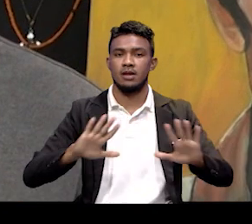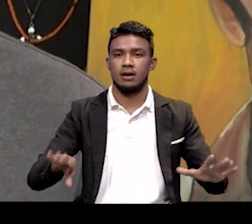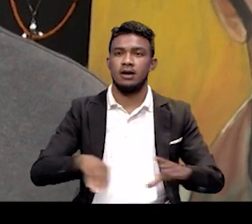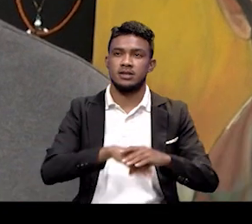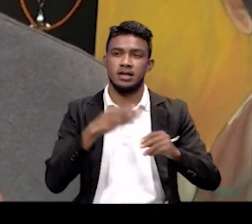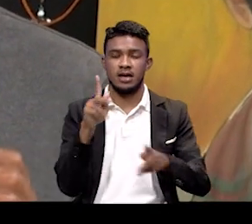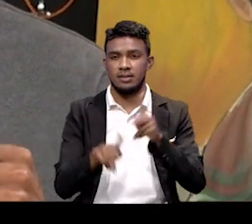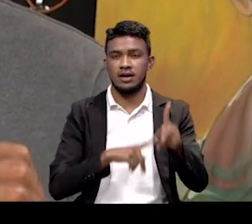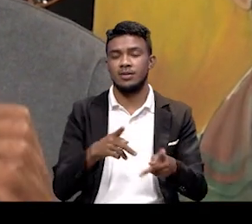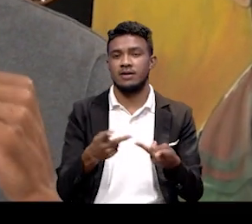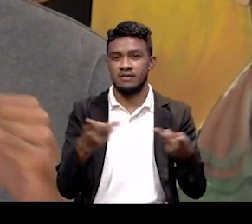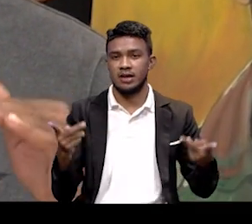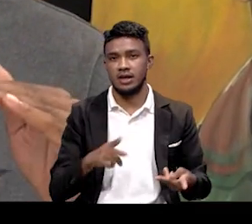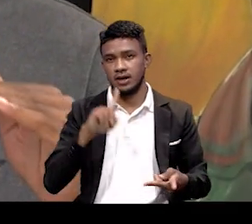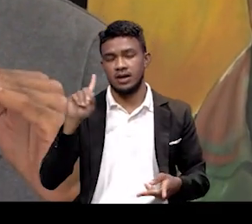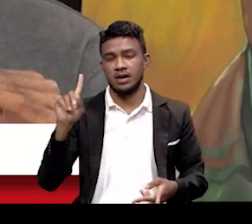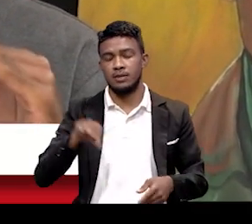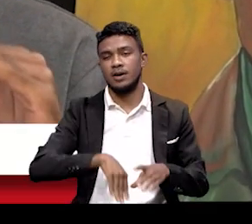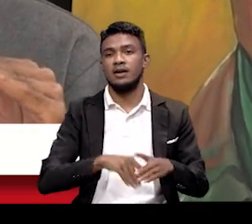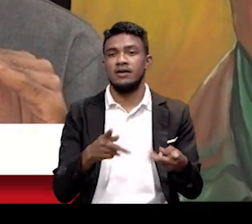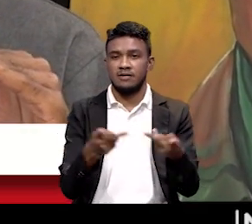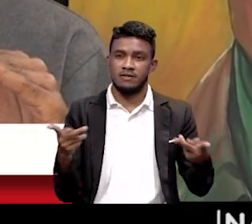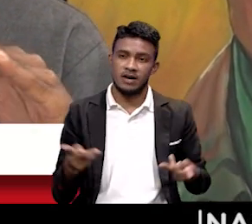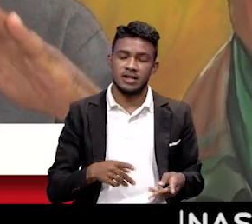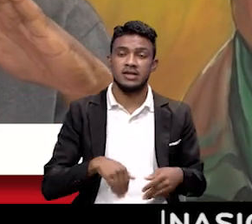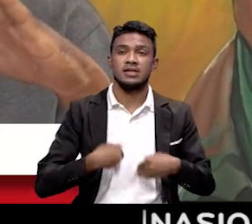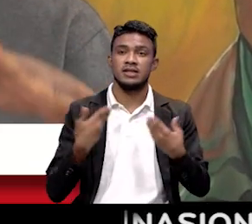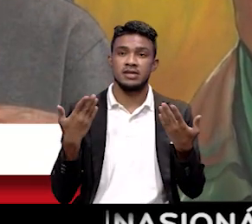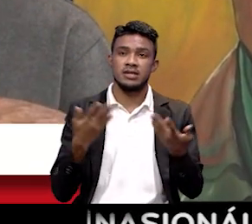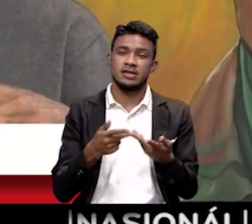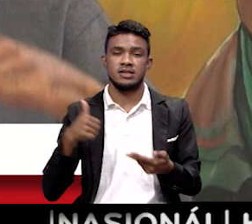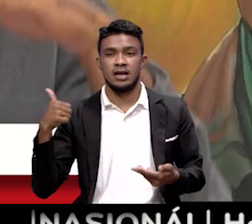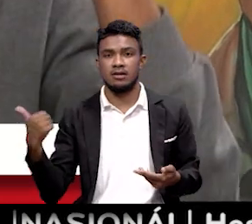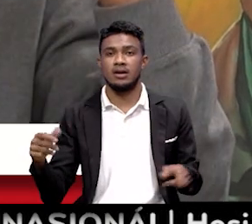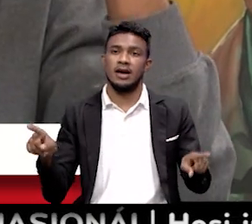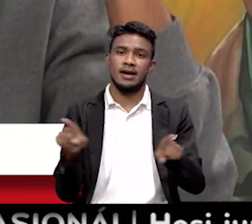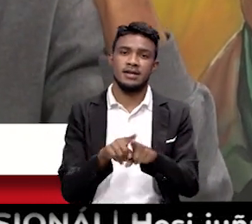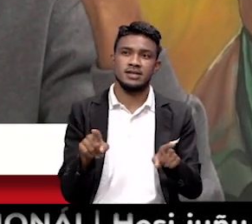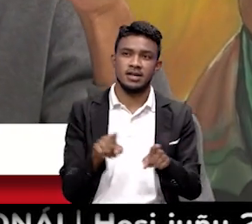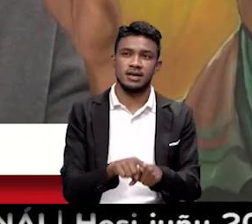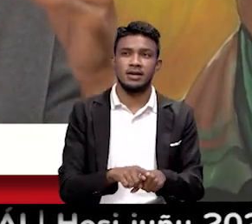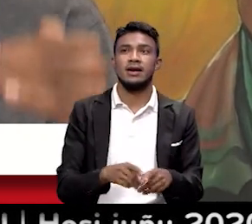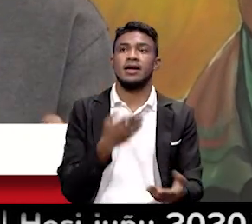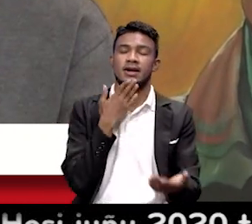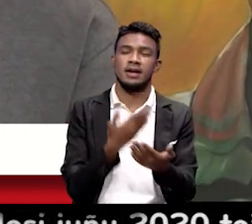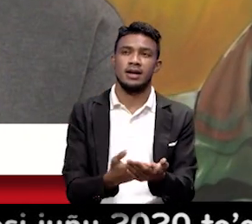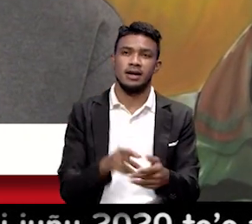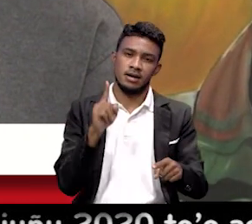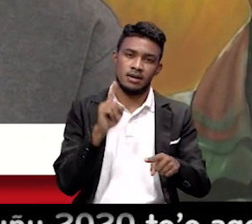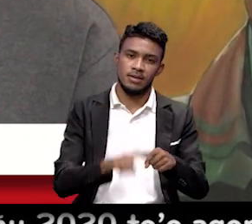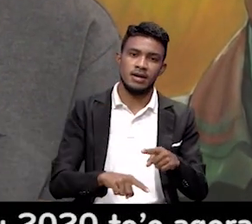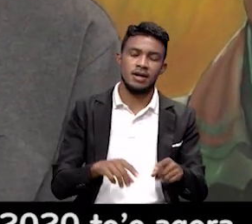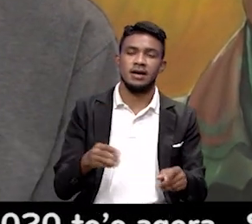fatin ida ba fatin selu, mínimo nia moris ne tem que hanesa ho vida anterior ou dia liu, nia labele pior fali fusi